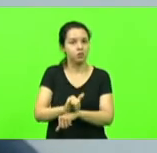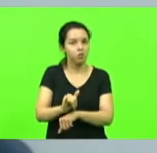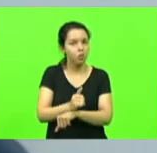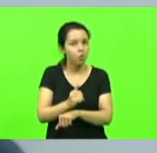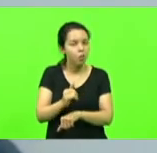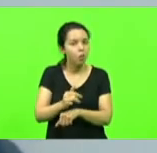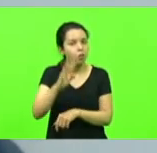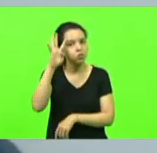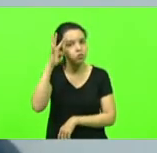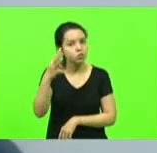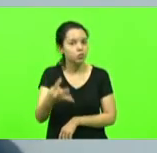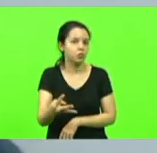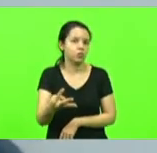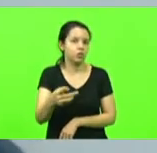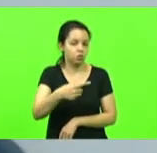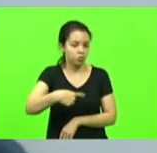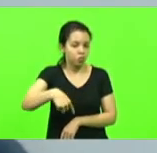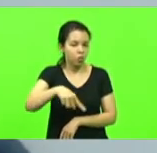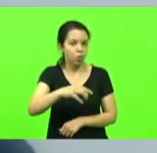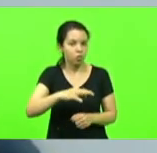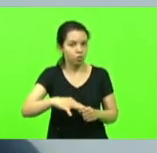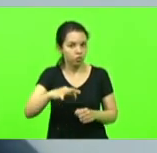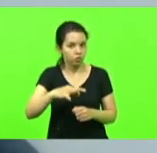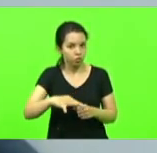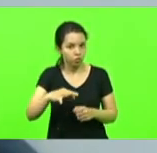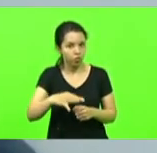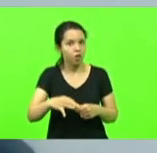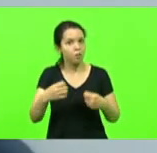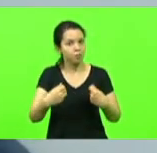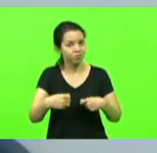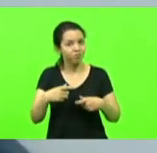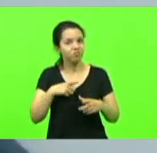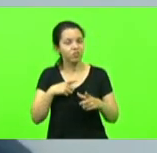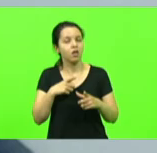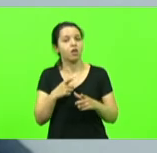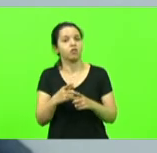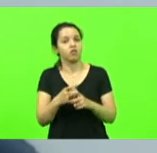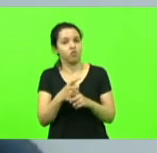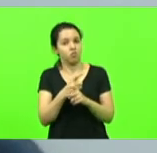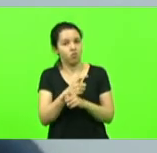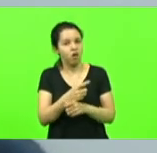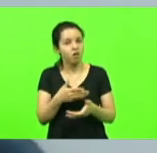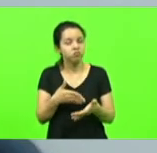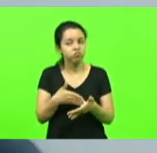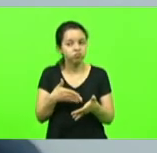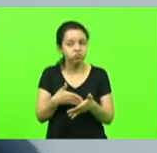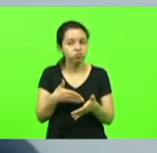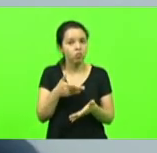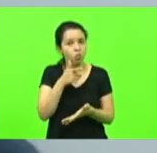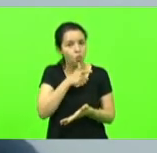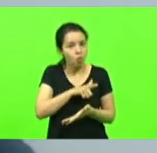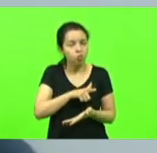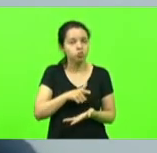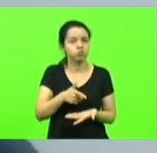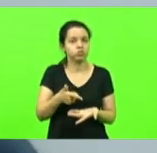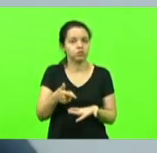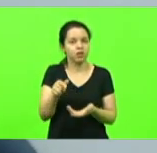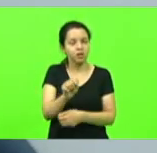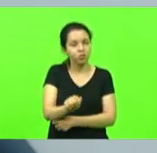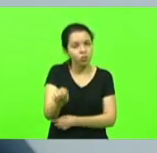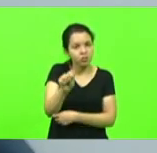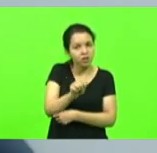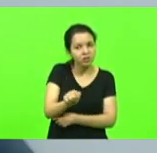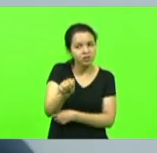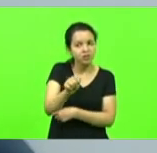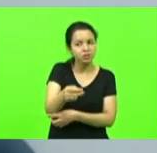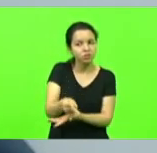enquanto entidade, temos muitas dificuldades para conseguir manter as nossas associações, né?